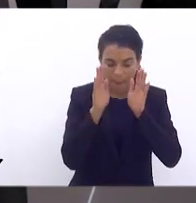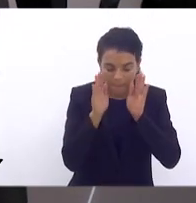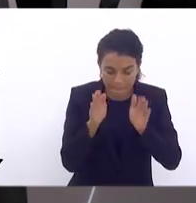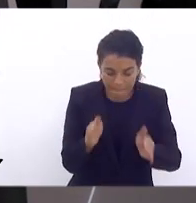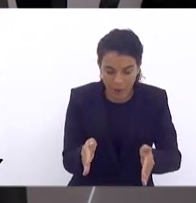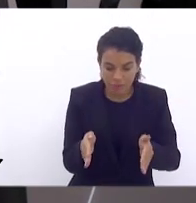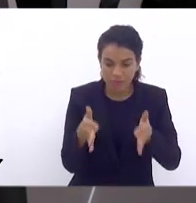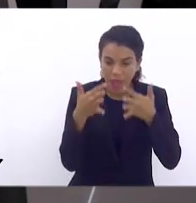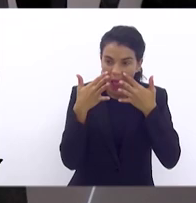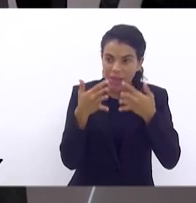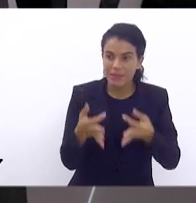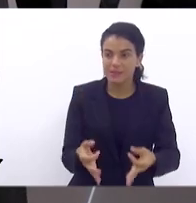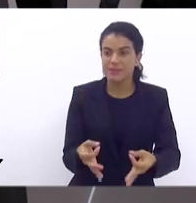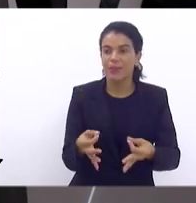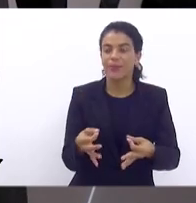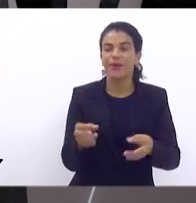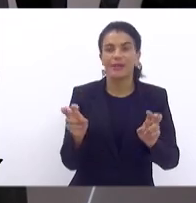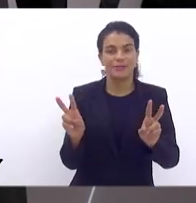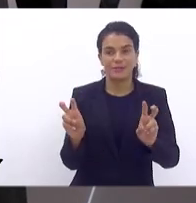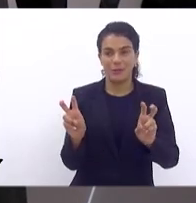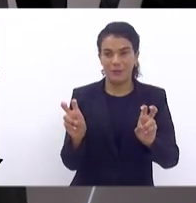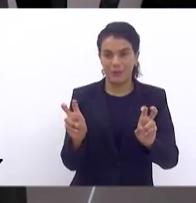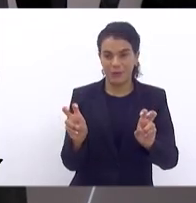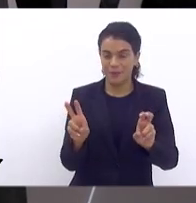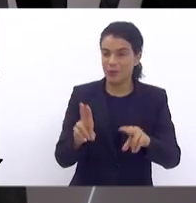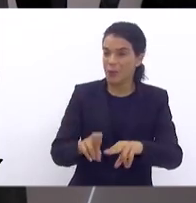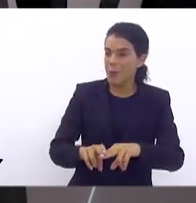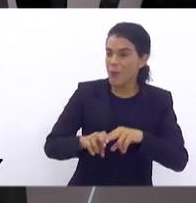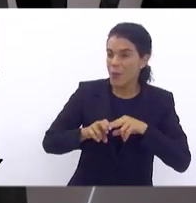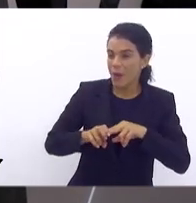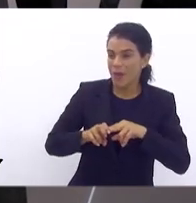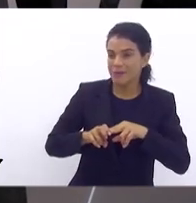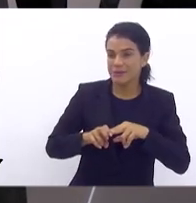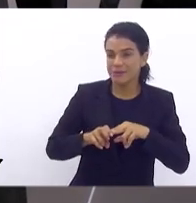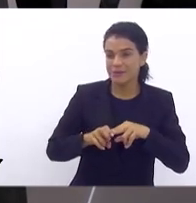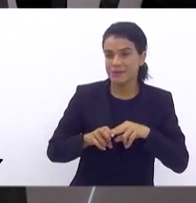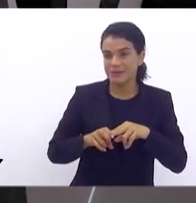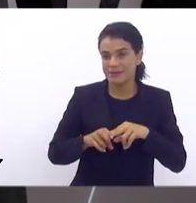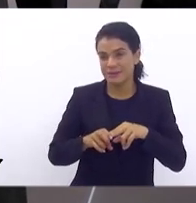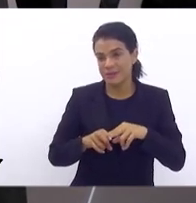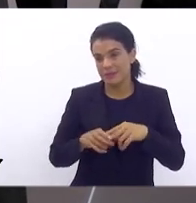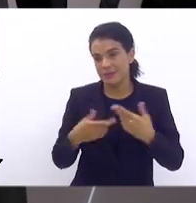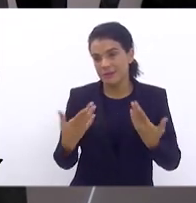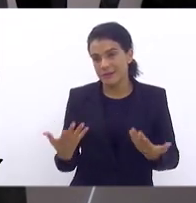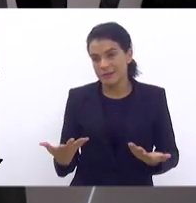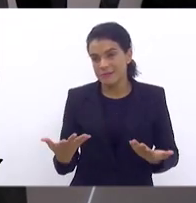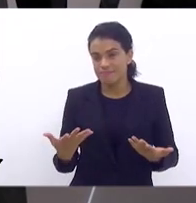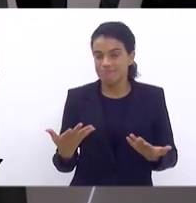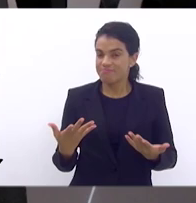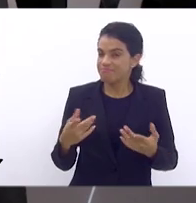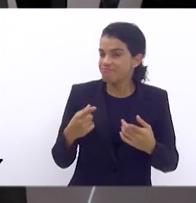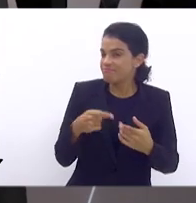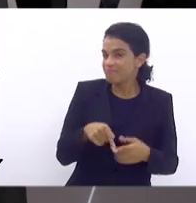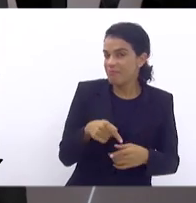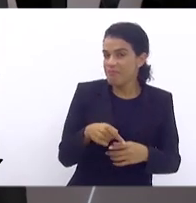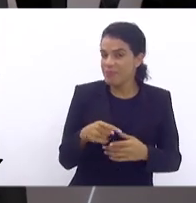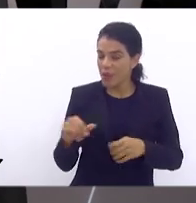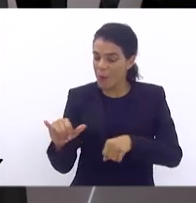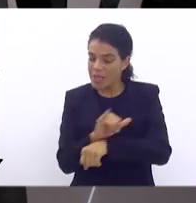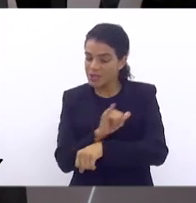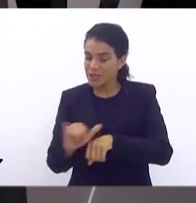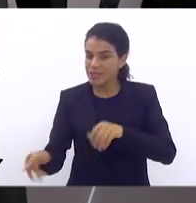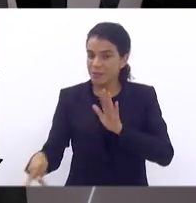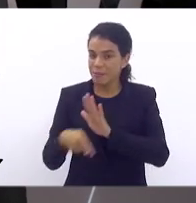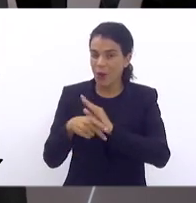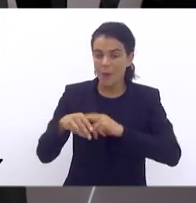atentar sempre é que por ser algo por ser uma fórmula matemática a